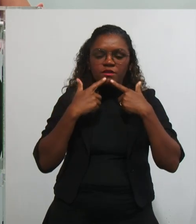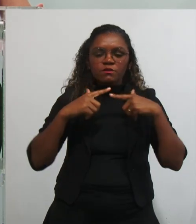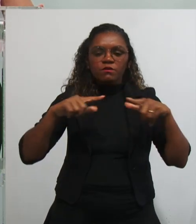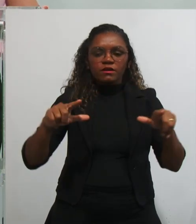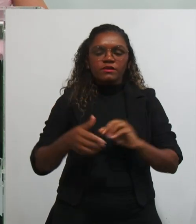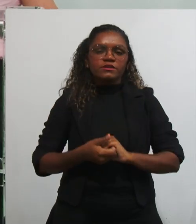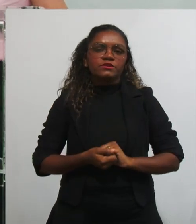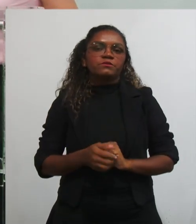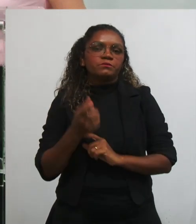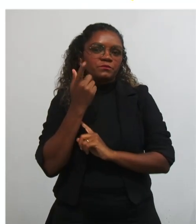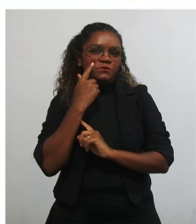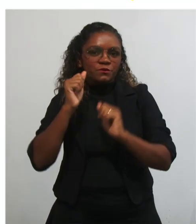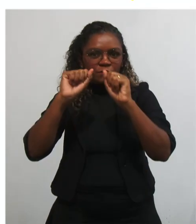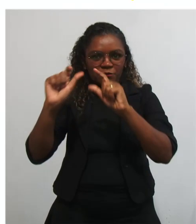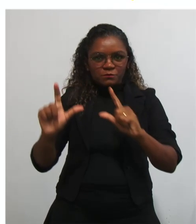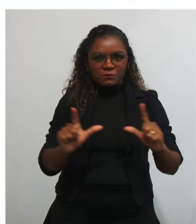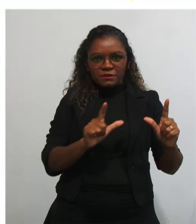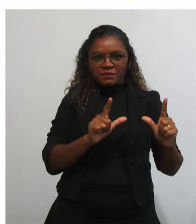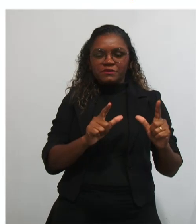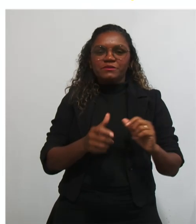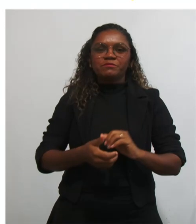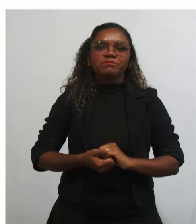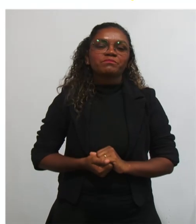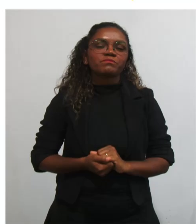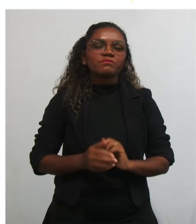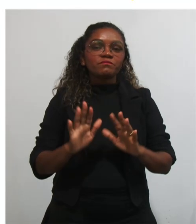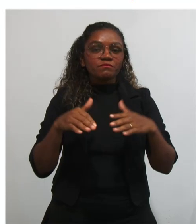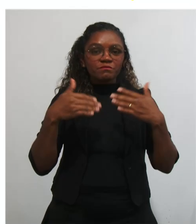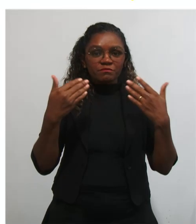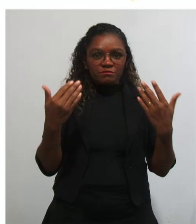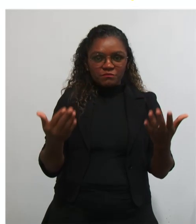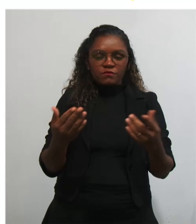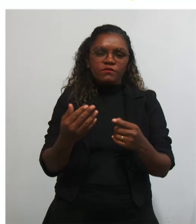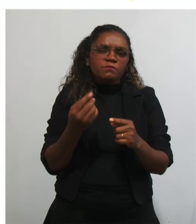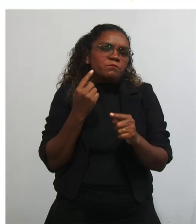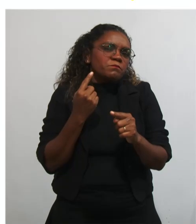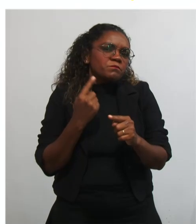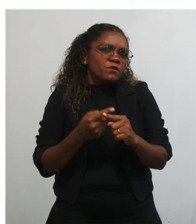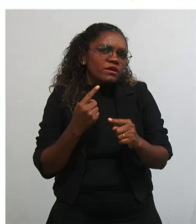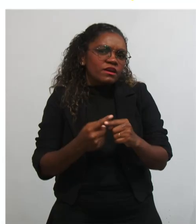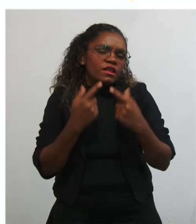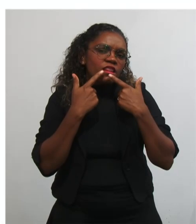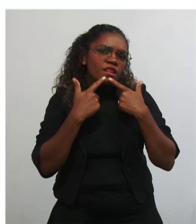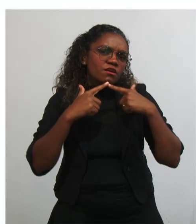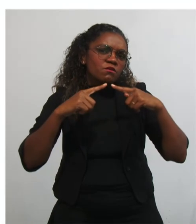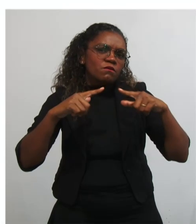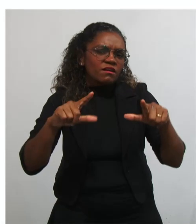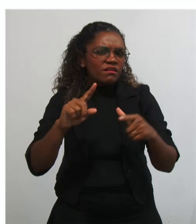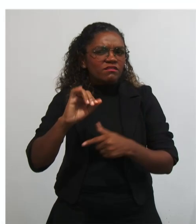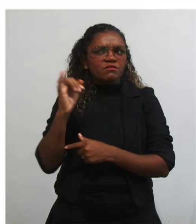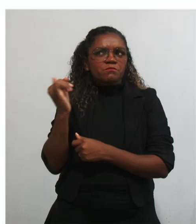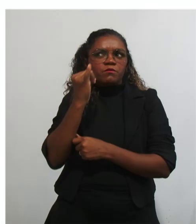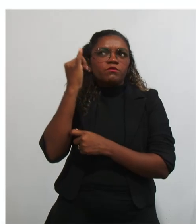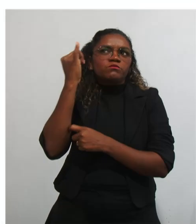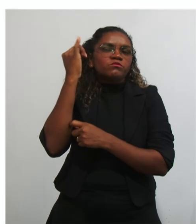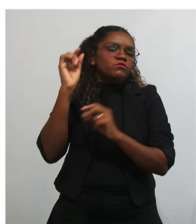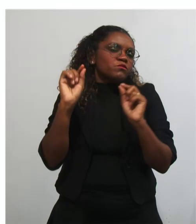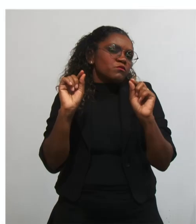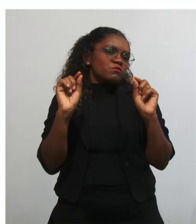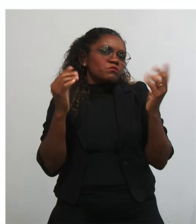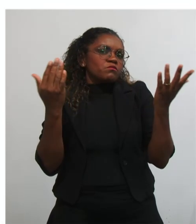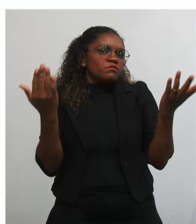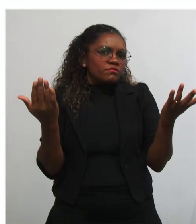para o nosso slide? Então, por que a linguagem é tão importante, né? Porque